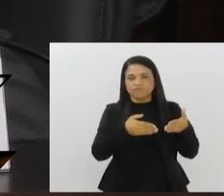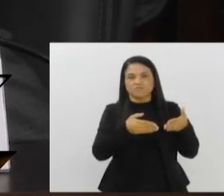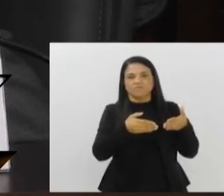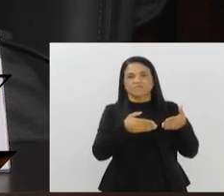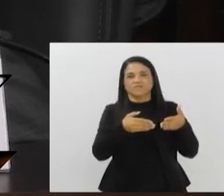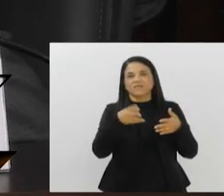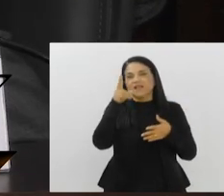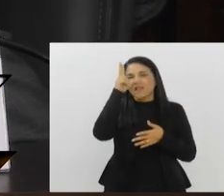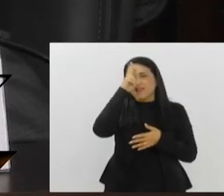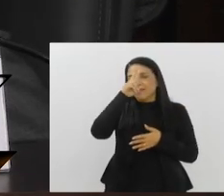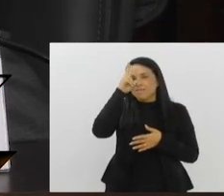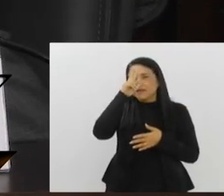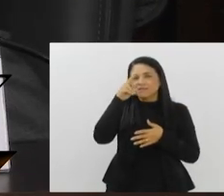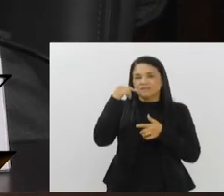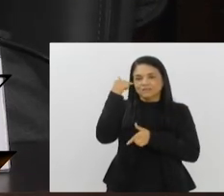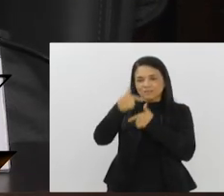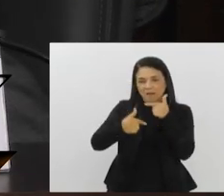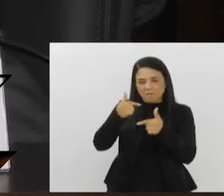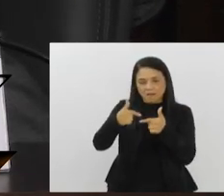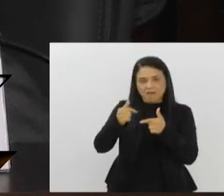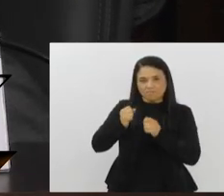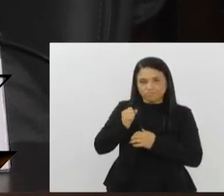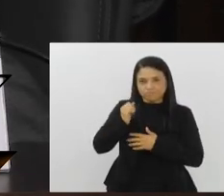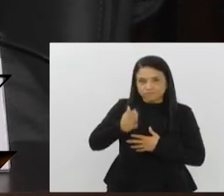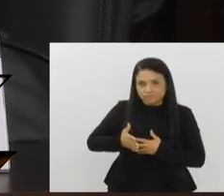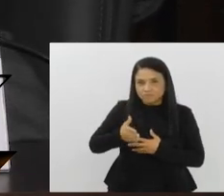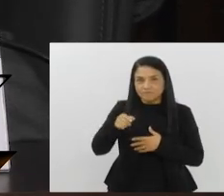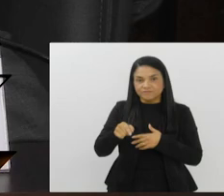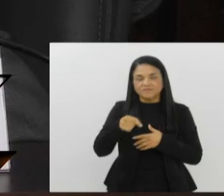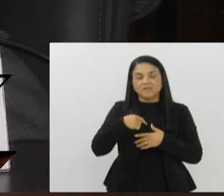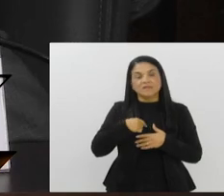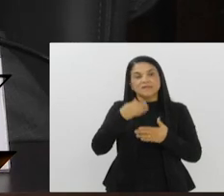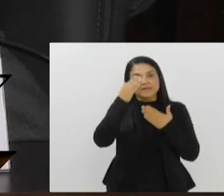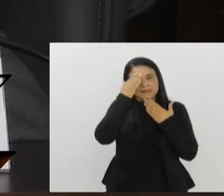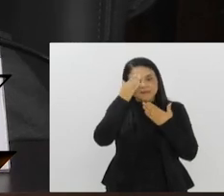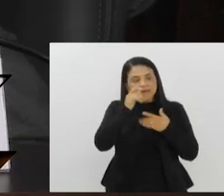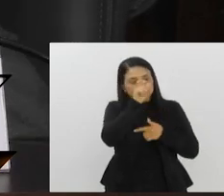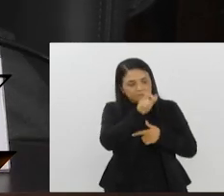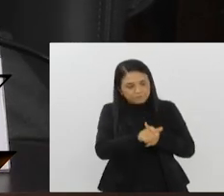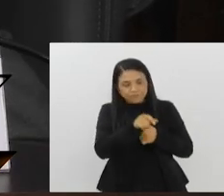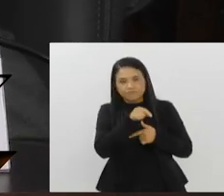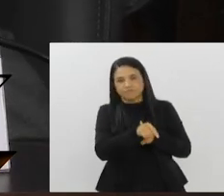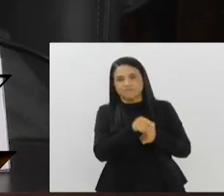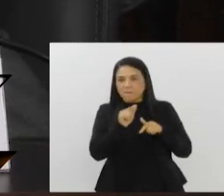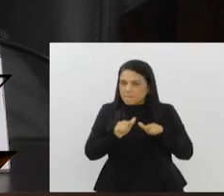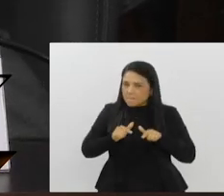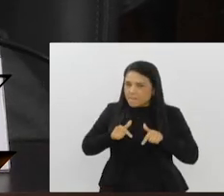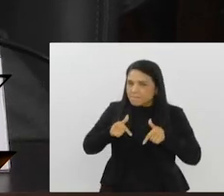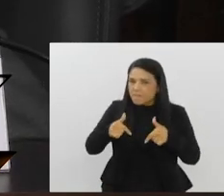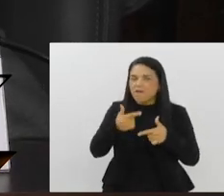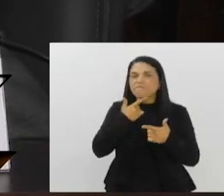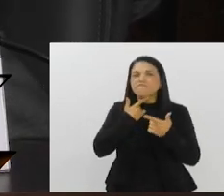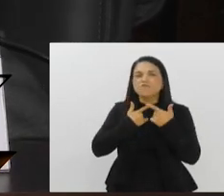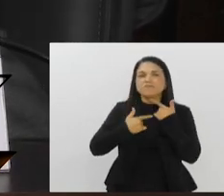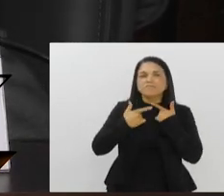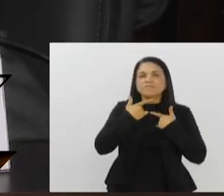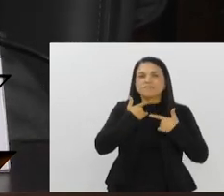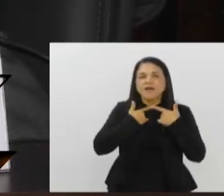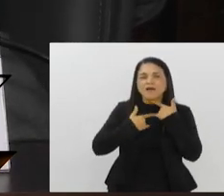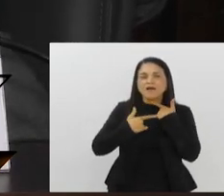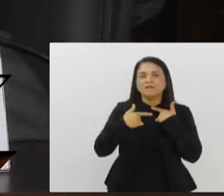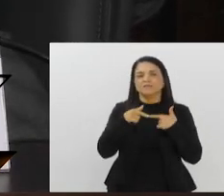atividade dele porque que foi graças a ele graças ao empenho a vontade A tenacidade de